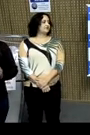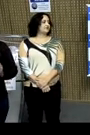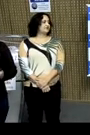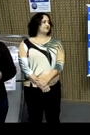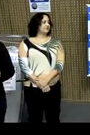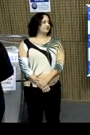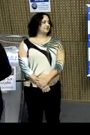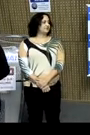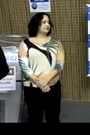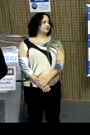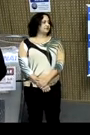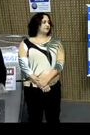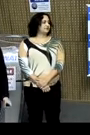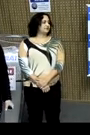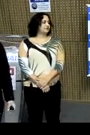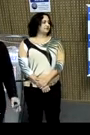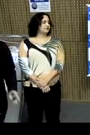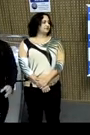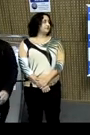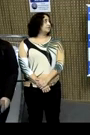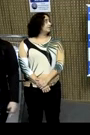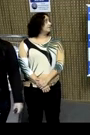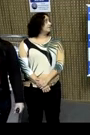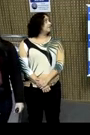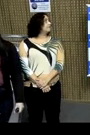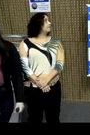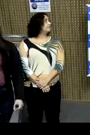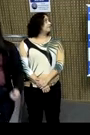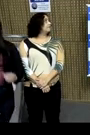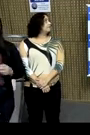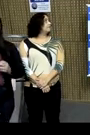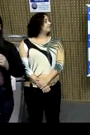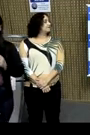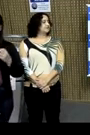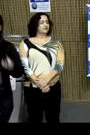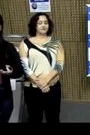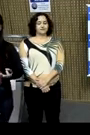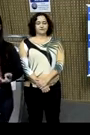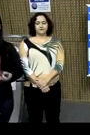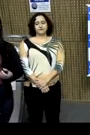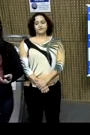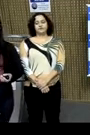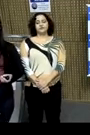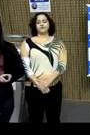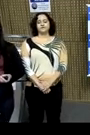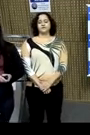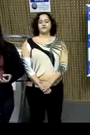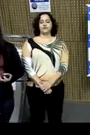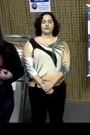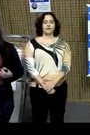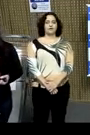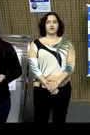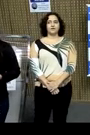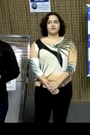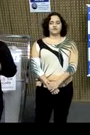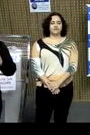2020, uma porcentagem aqui de 12%, e no primeiro semestre não houve ainda a visita do profissional técnico